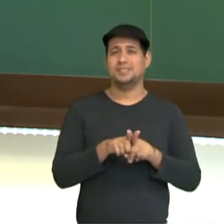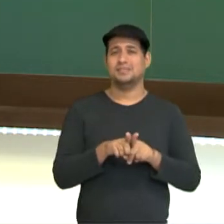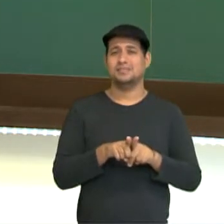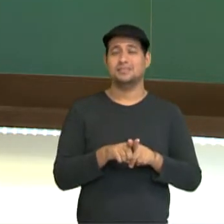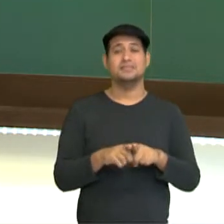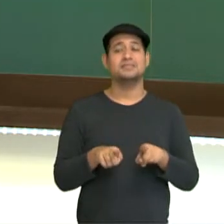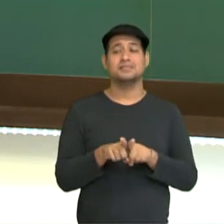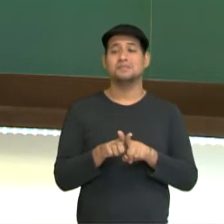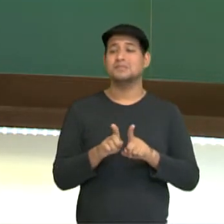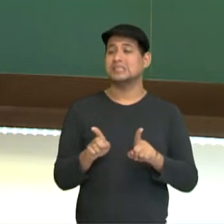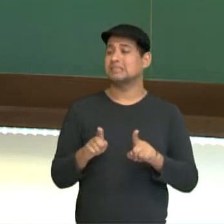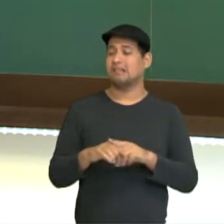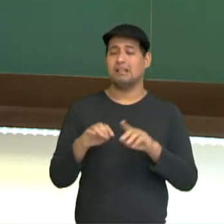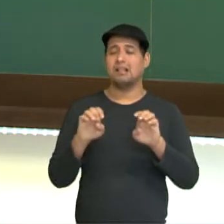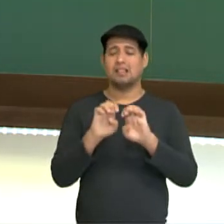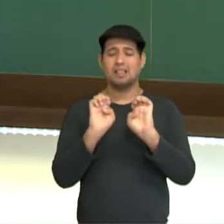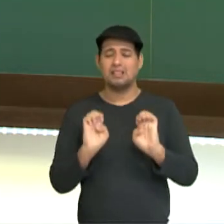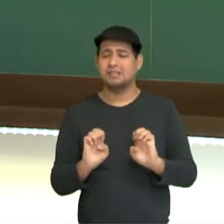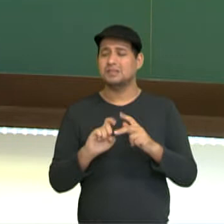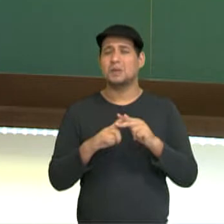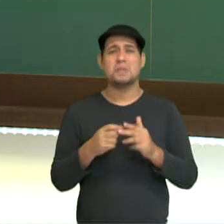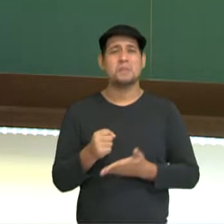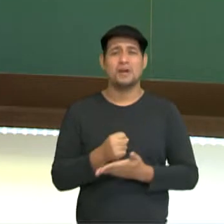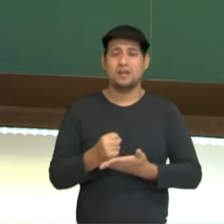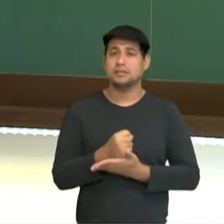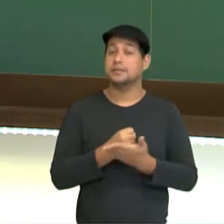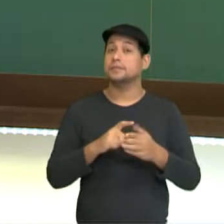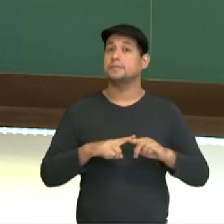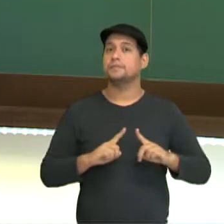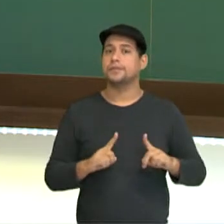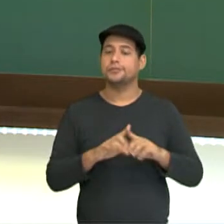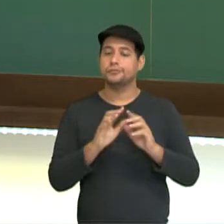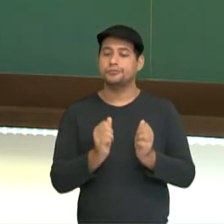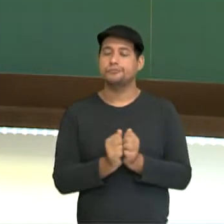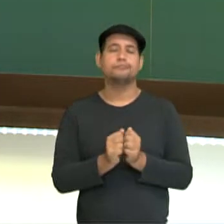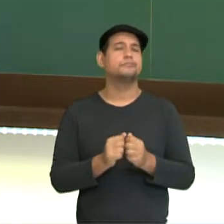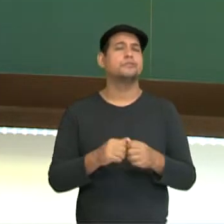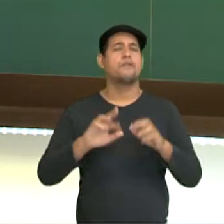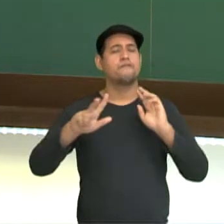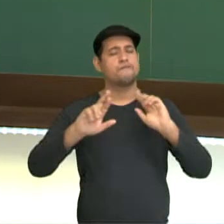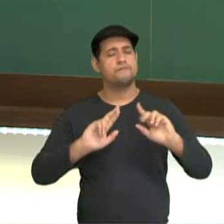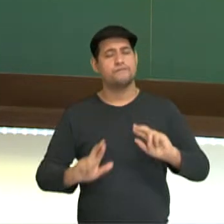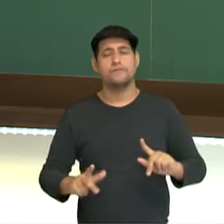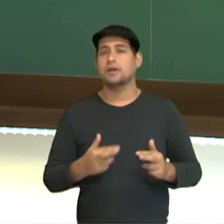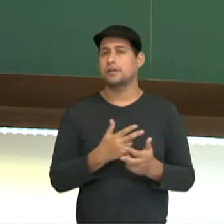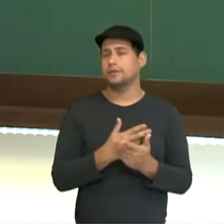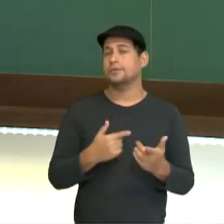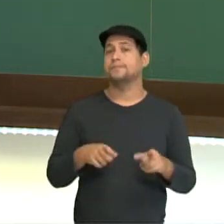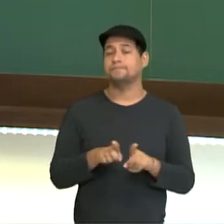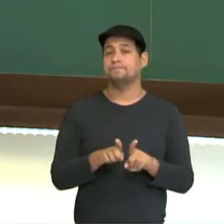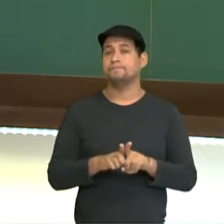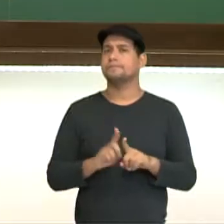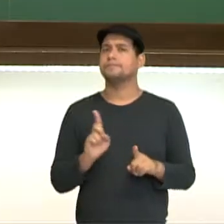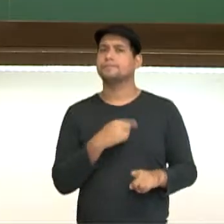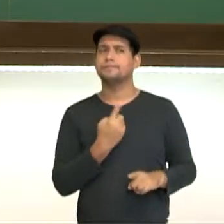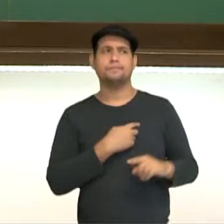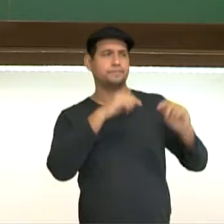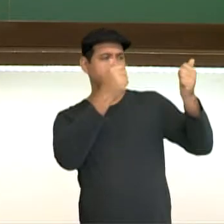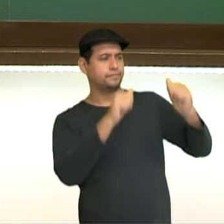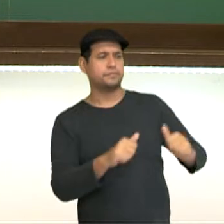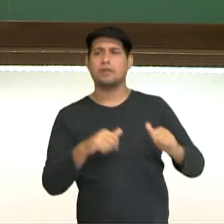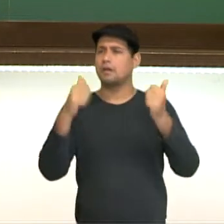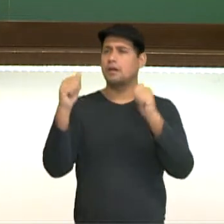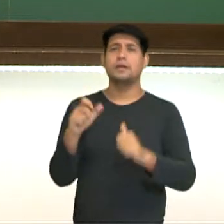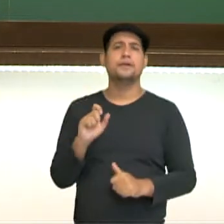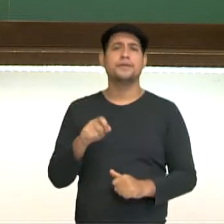também a infraestrutura básica. Claro que isto, conjuntamente com outros elementos históricos, podemos analisar o